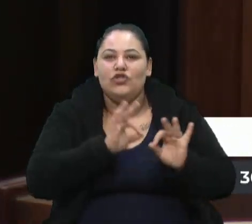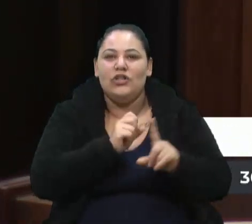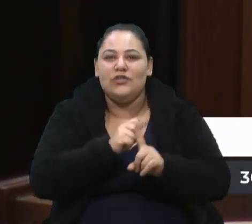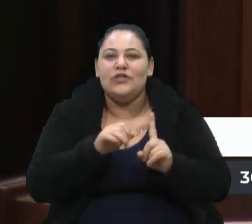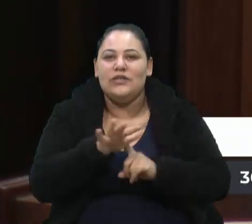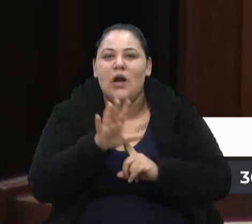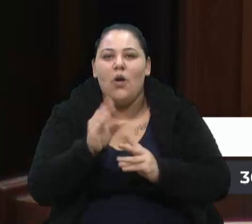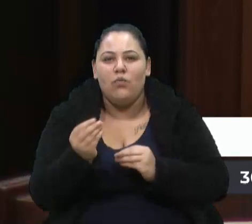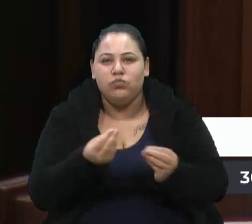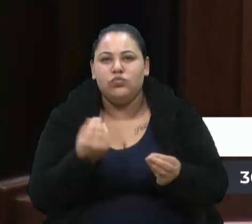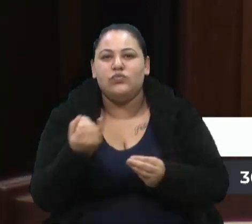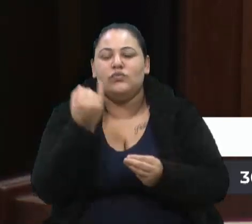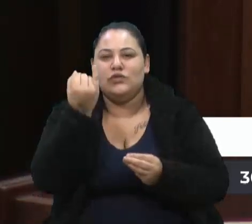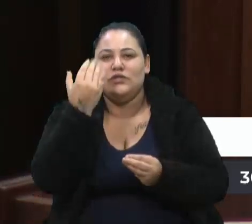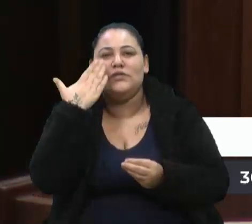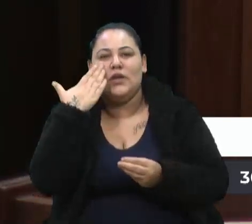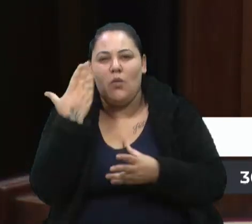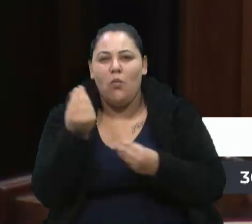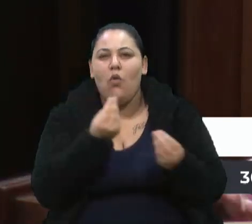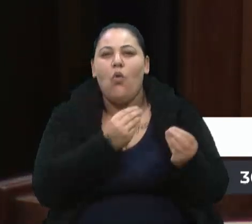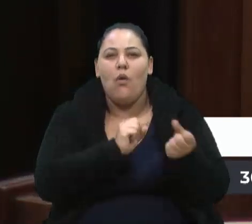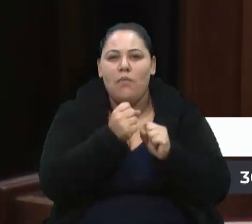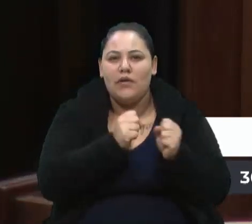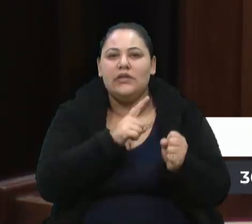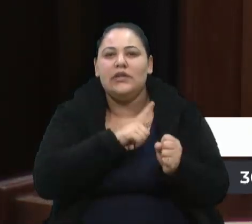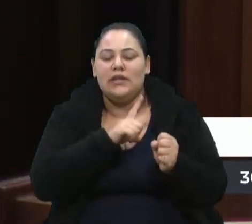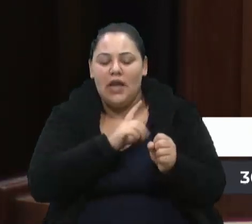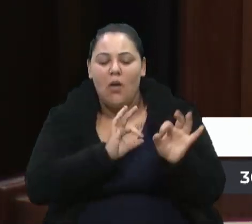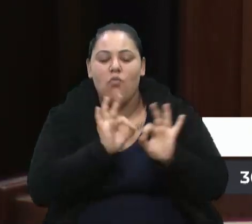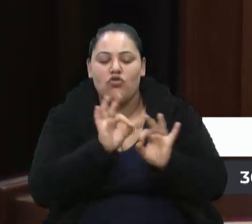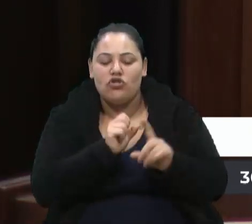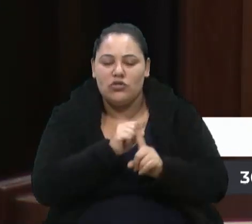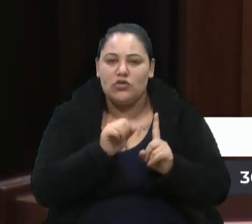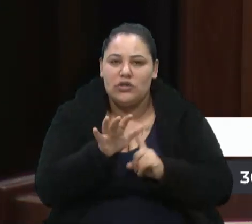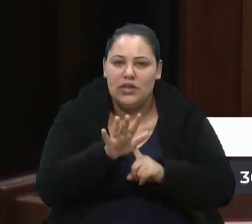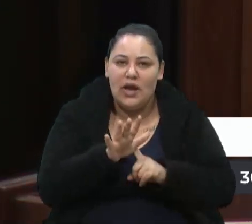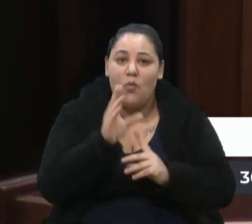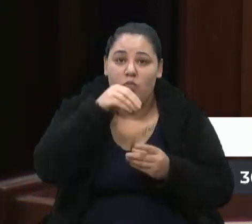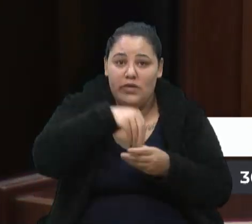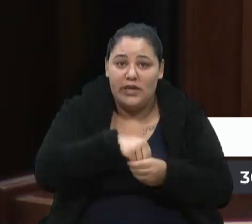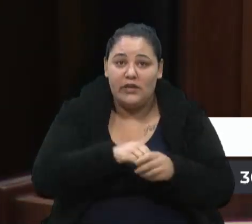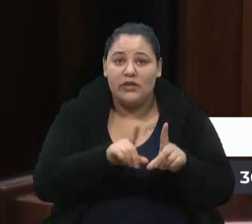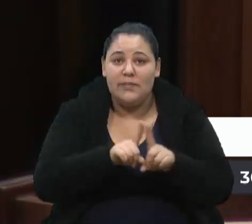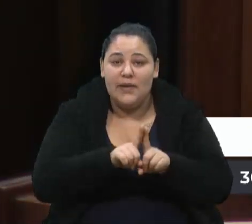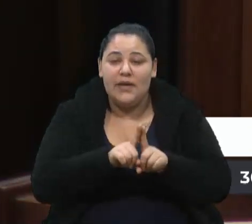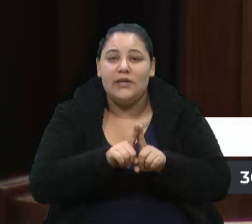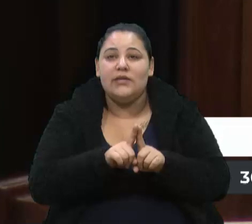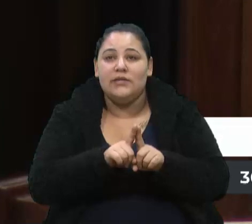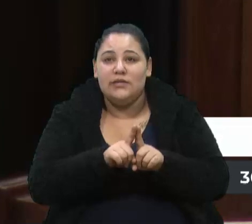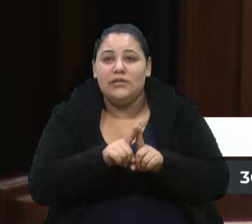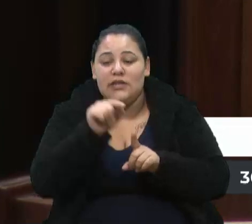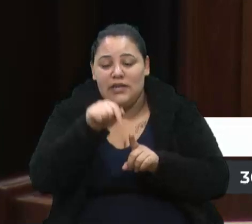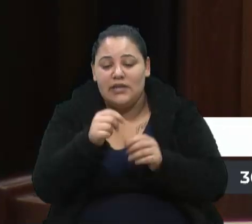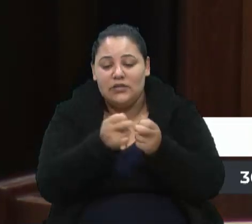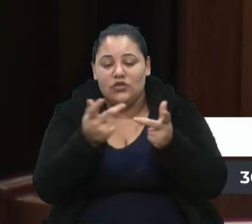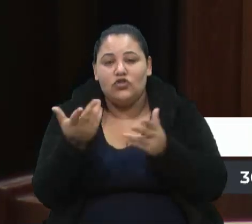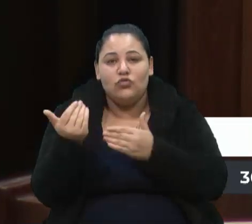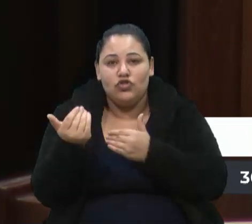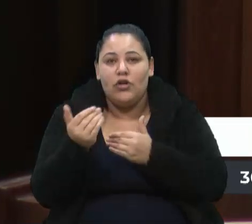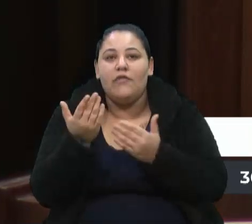assim são importantes eu sei que muitas empresas também tem os seus projetos sociais internos e isso para juventude é essencial